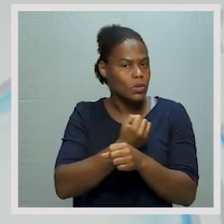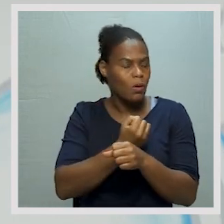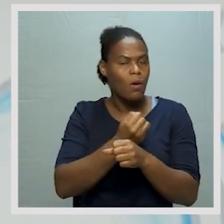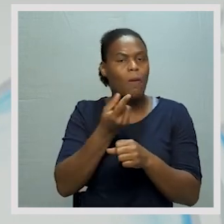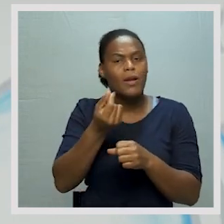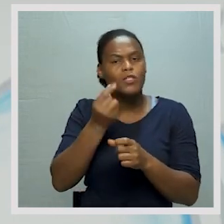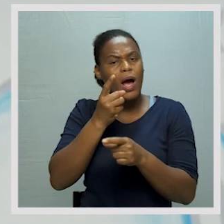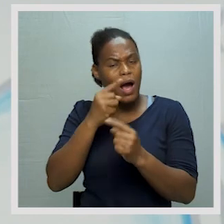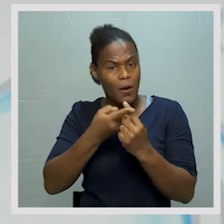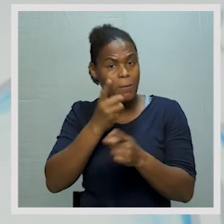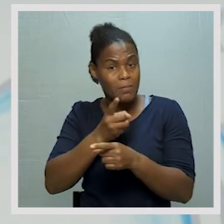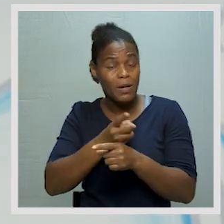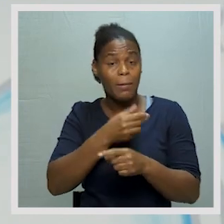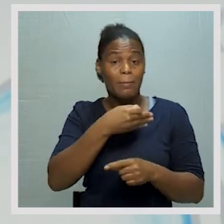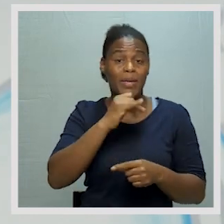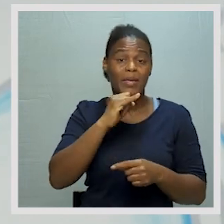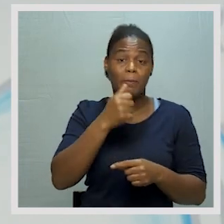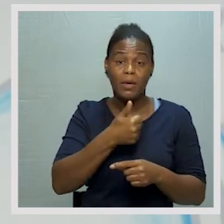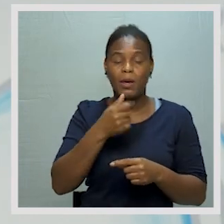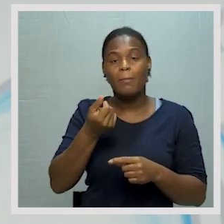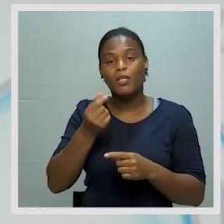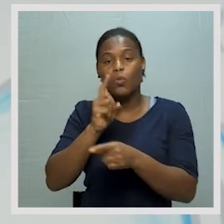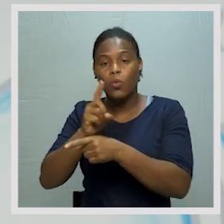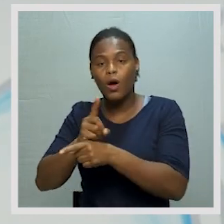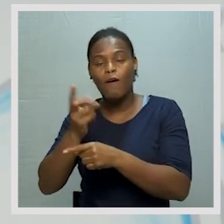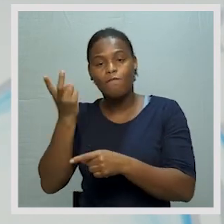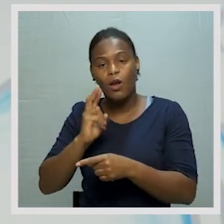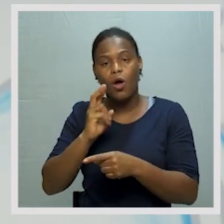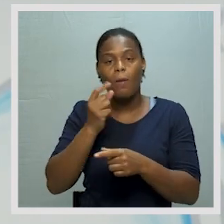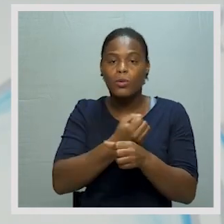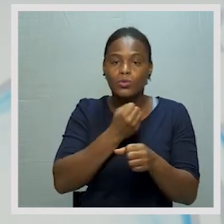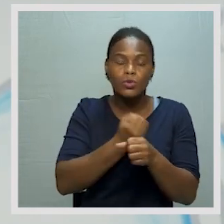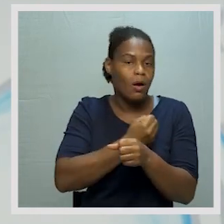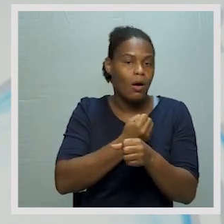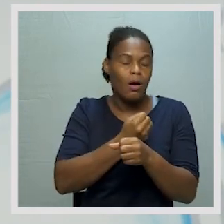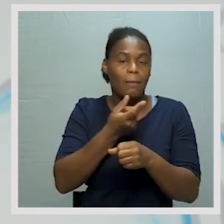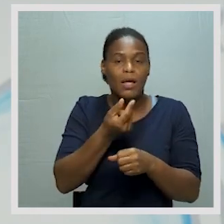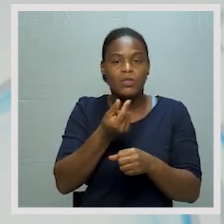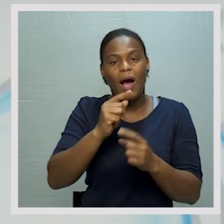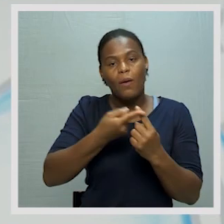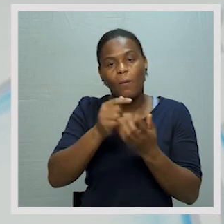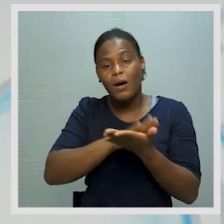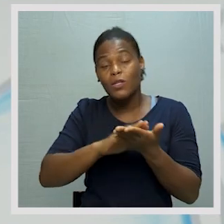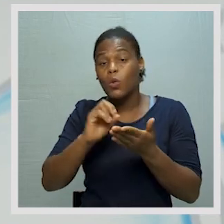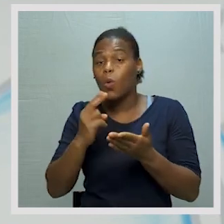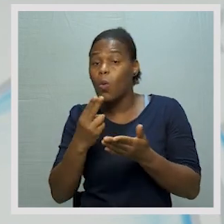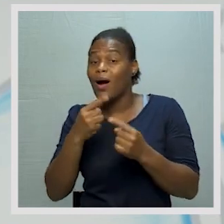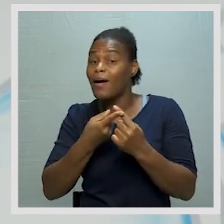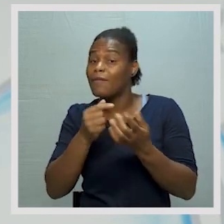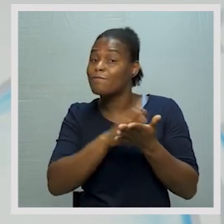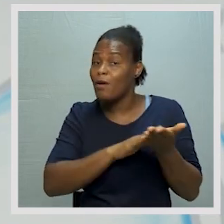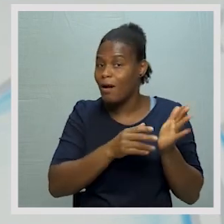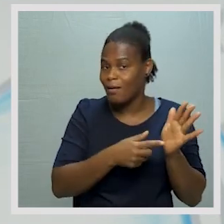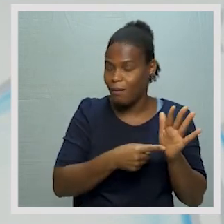ano, e PIB a preços constantes é quando nós valorizamos a produção com o preço de um ano base ou um ano de referência.